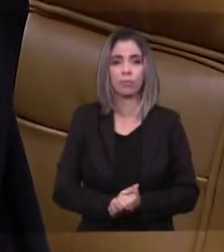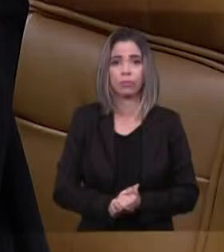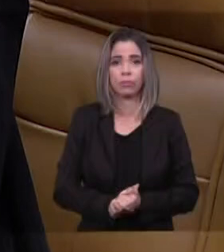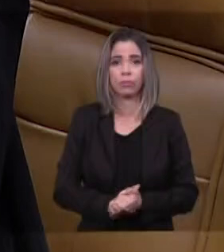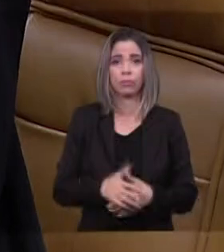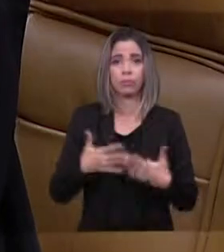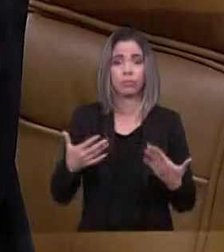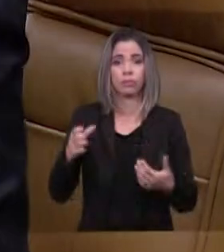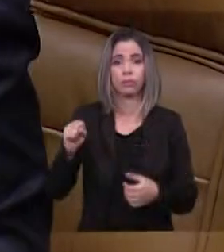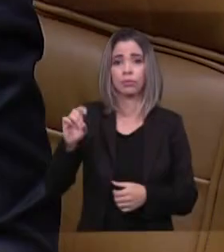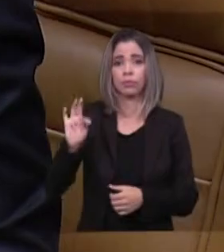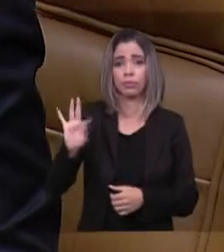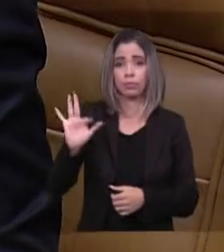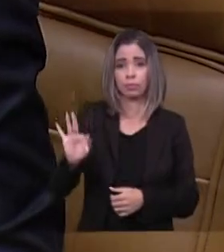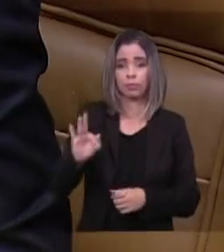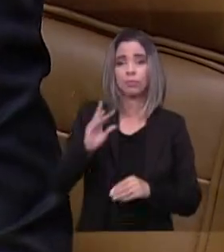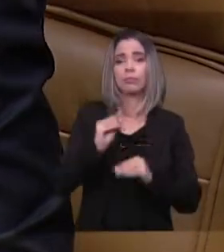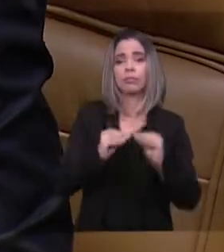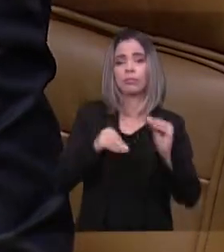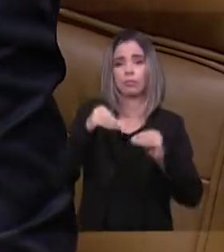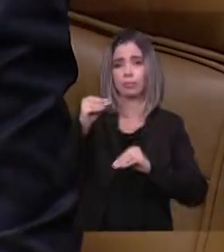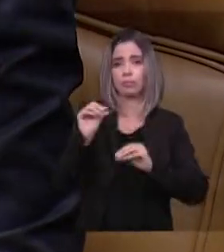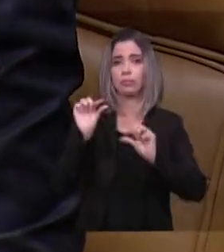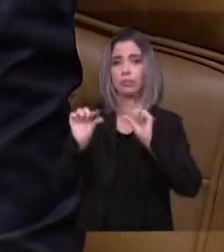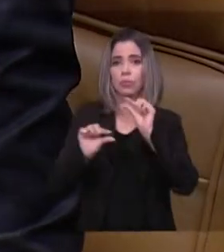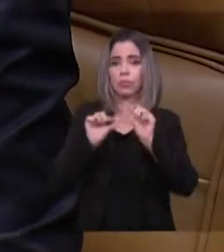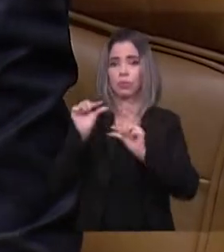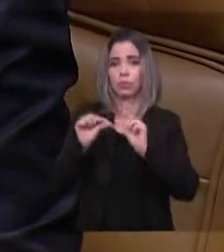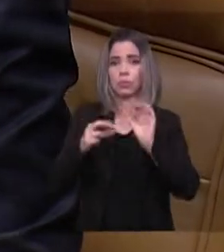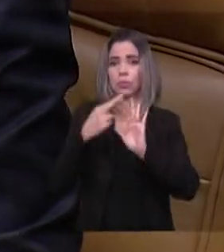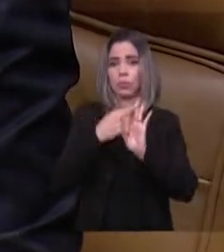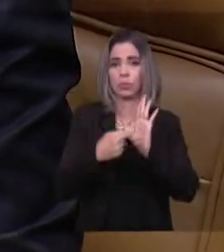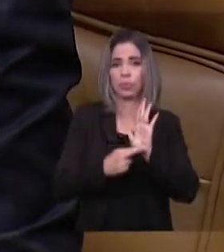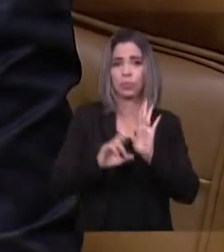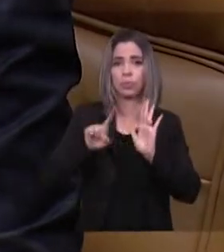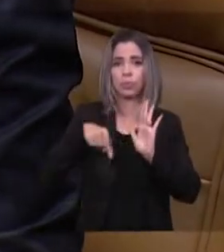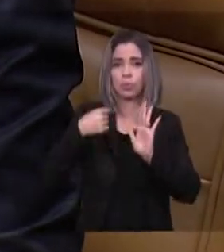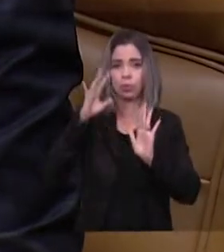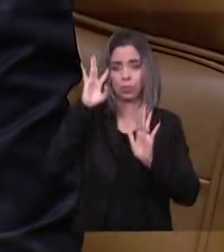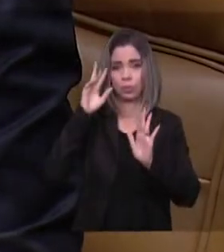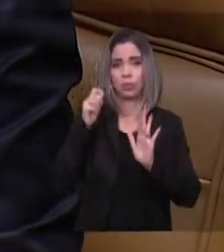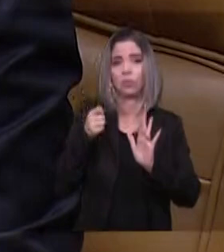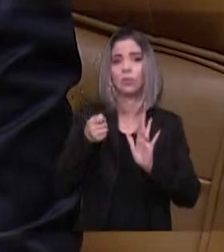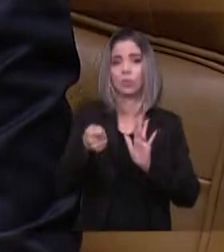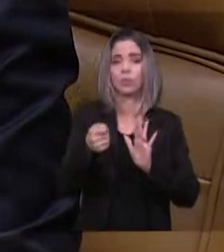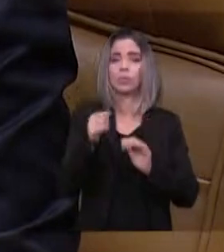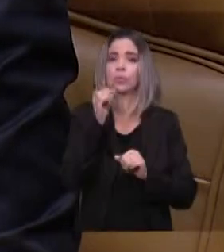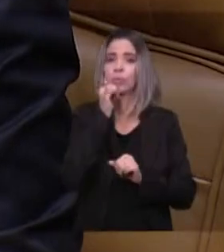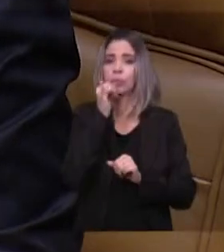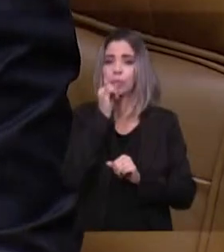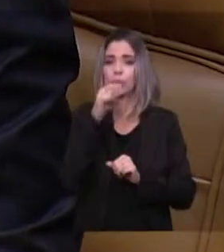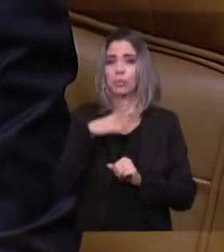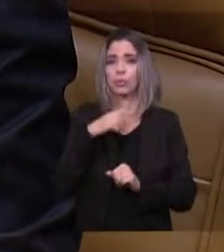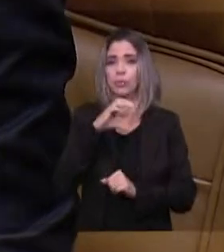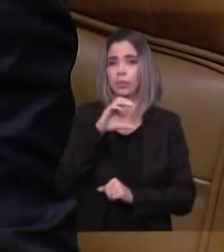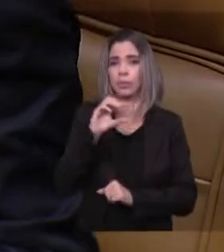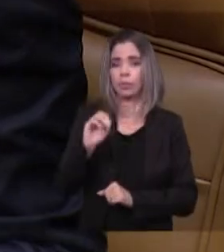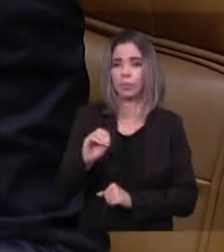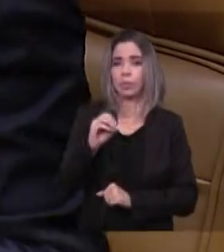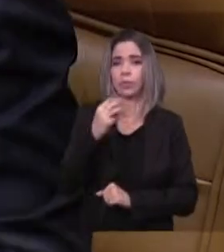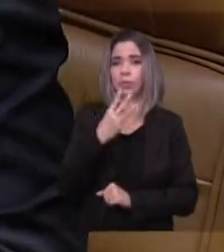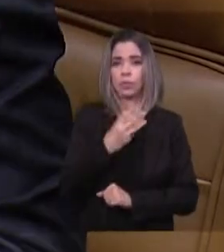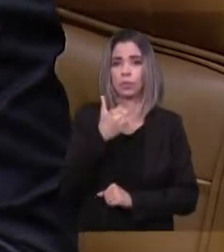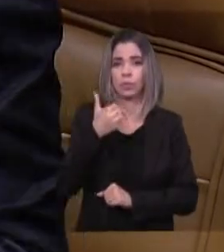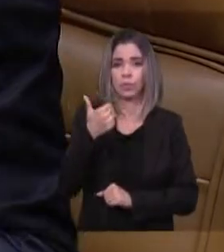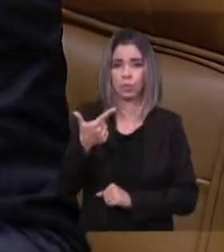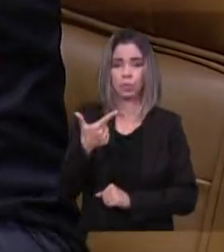Supremo Tribunal Federal flexibilizou parte dessas diretrizes em julgamentos posteriores, E aí eu cito, por exemplo, a CO 312